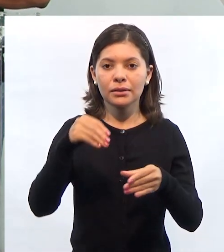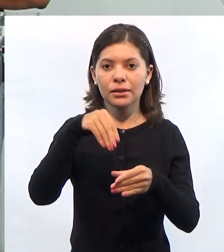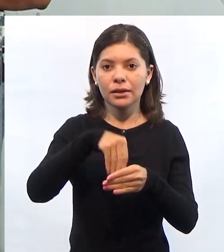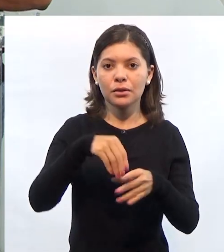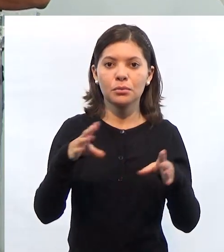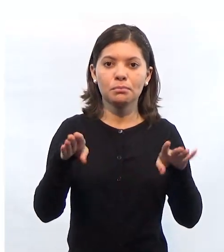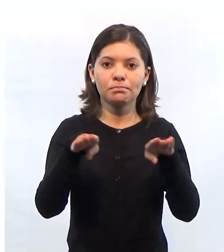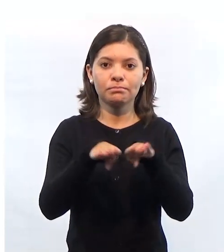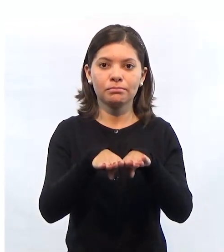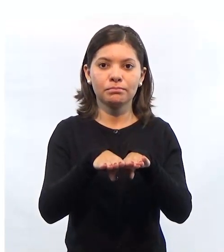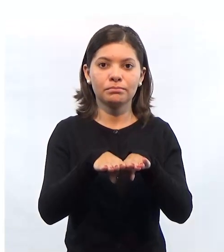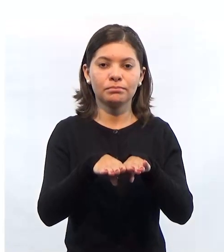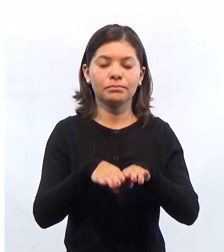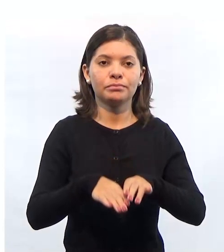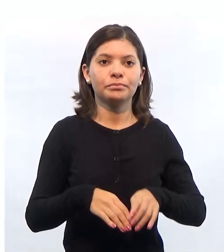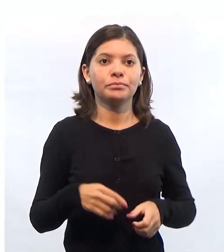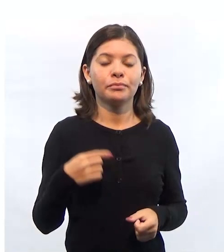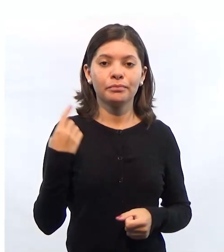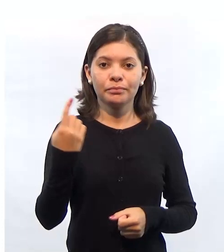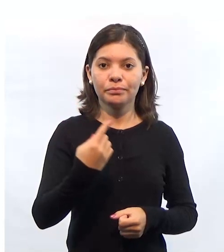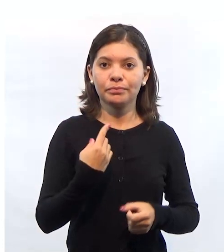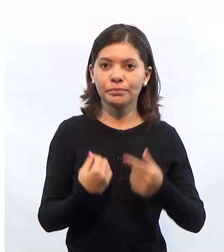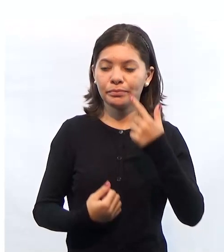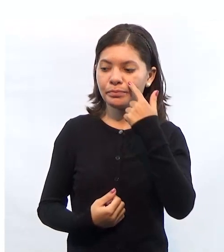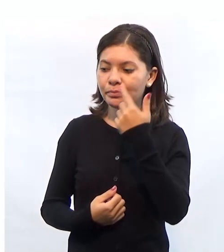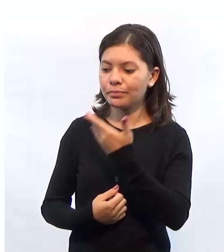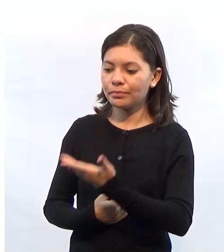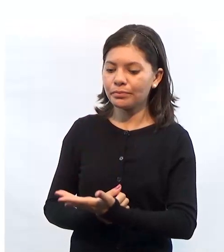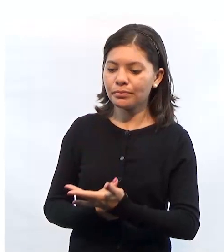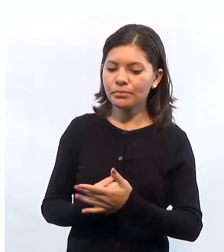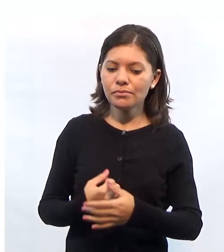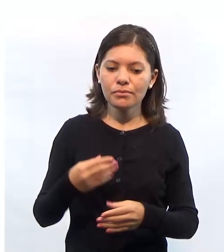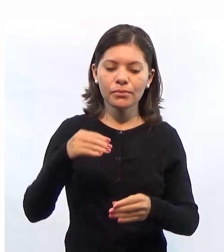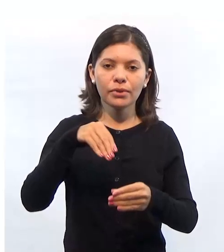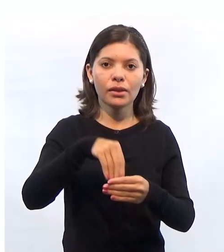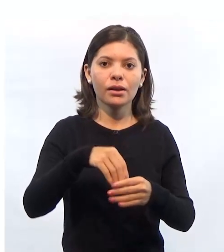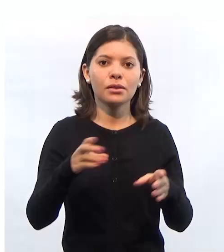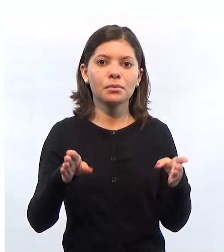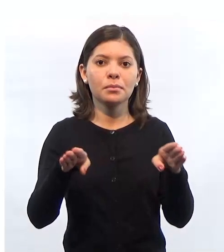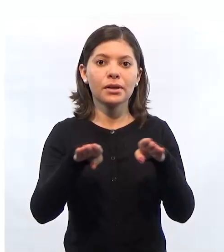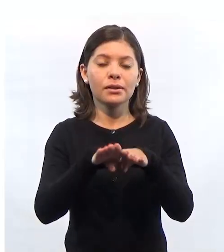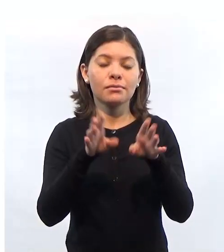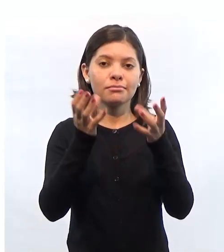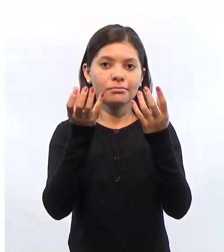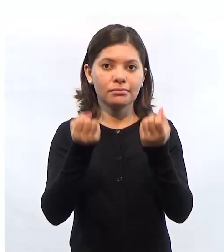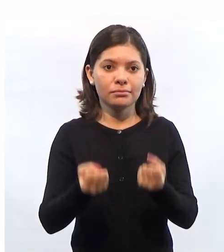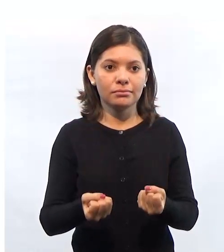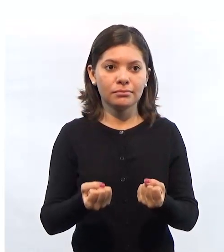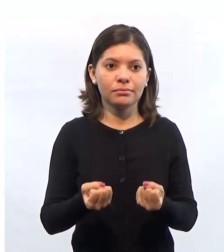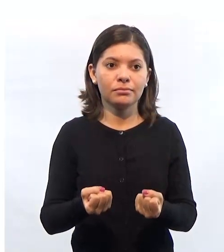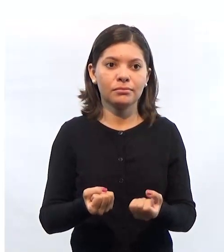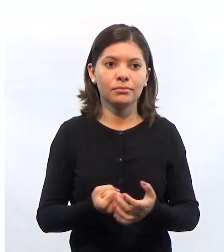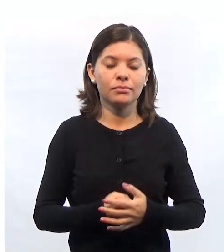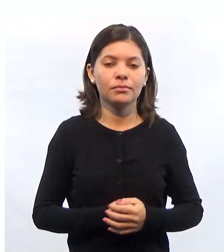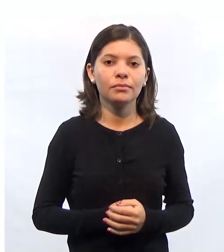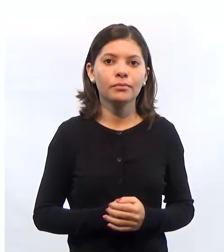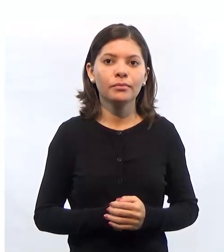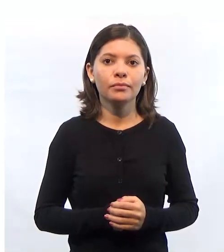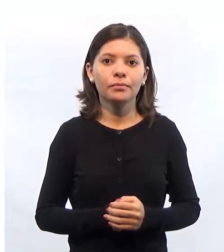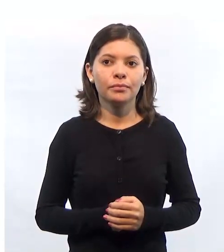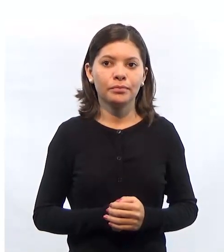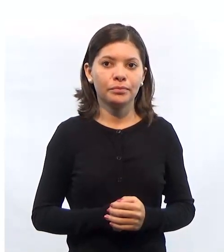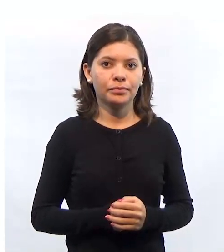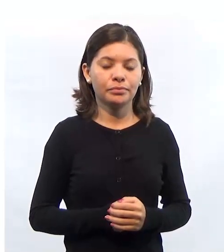dentro do padrão E aí Aqui nós traremos aqui olha dentro do padrão está aceitável é